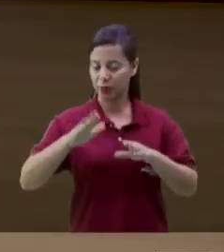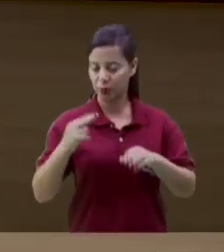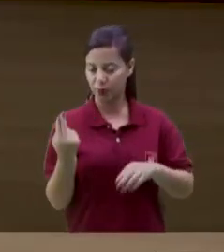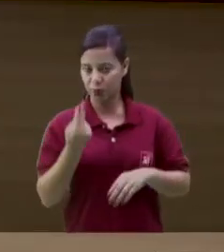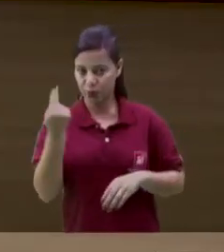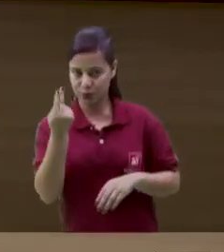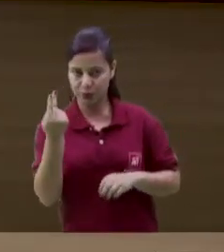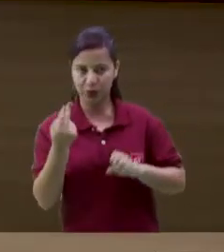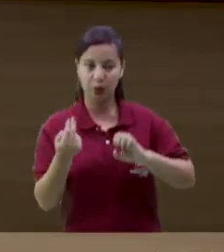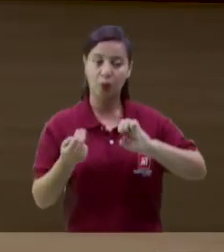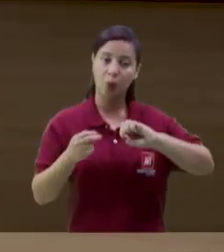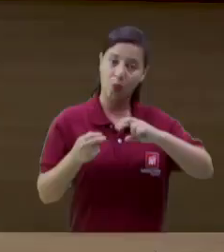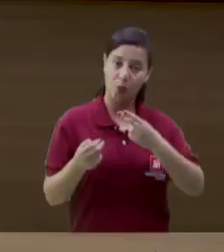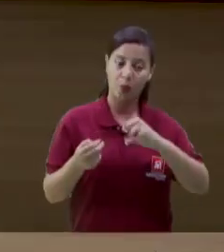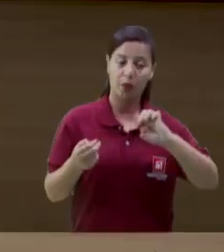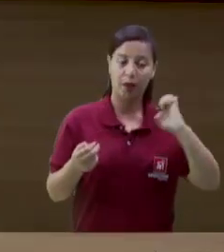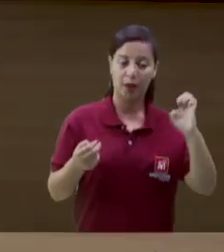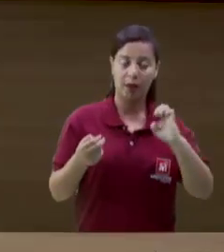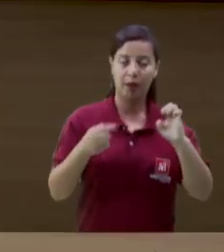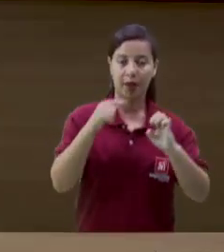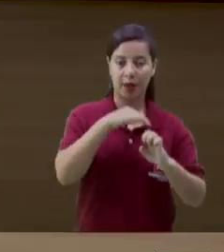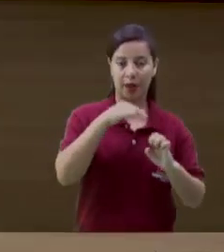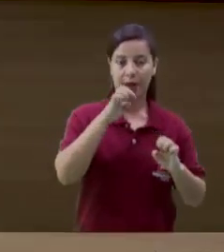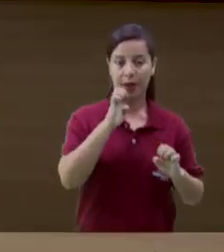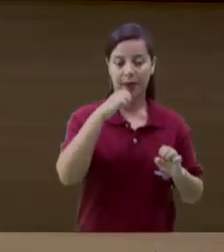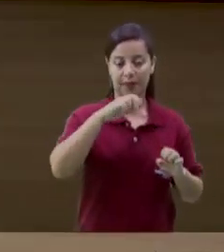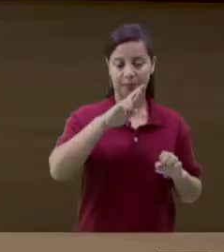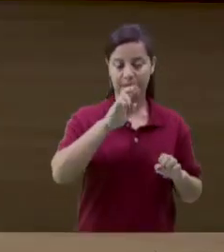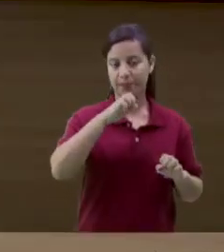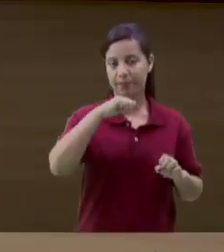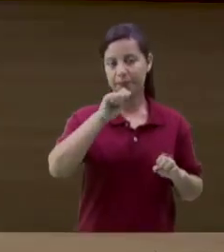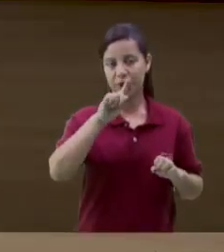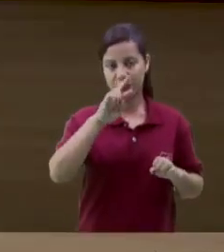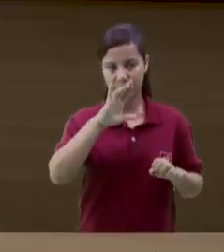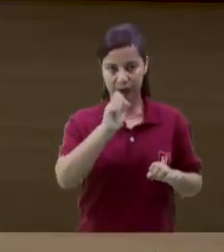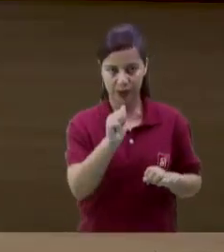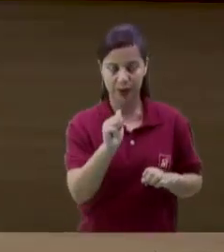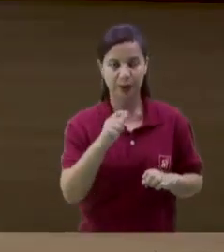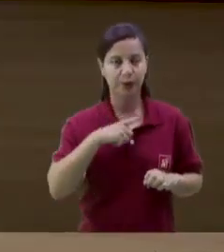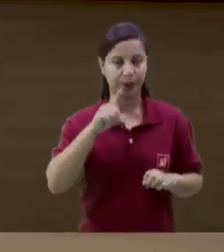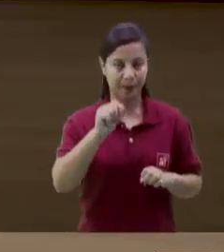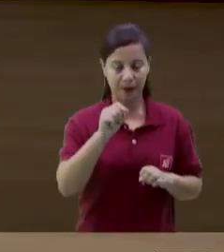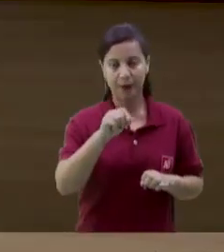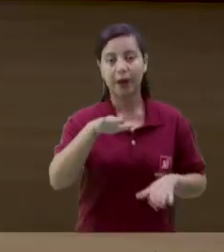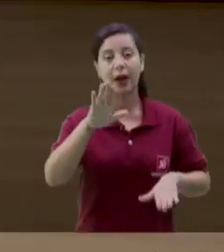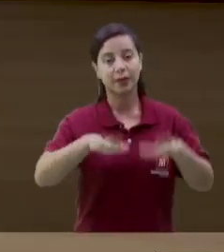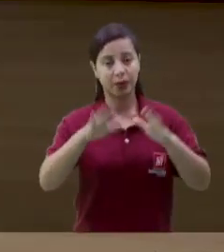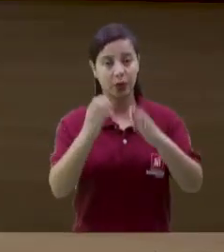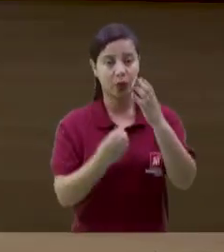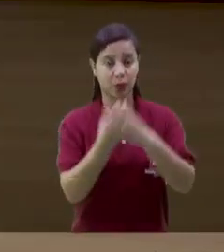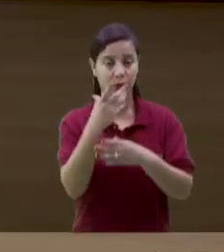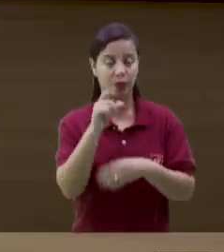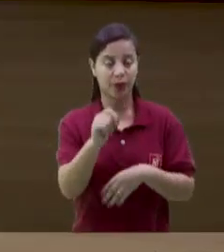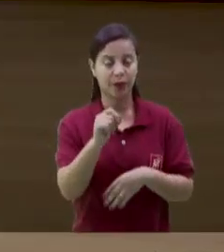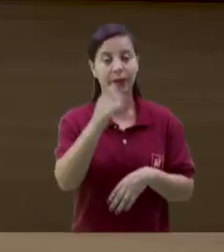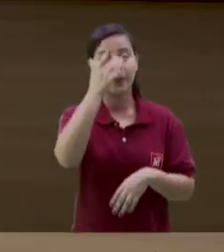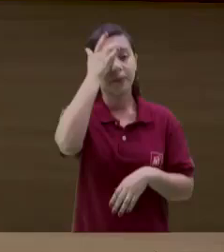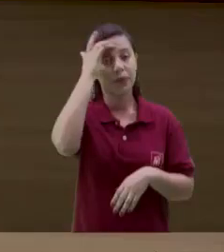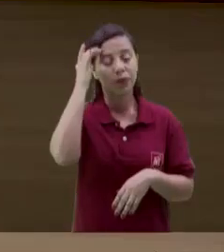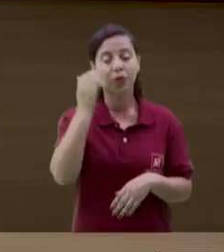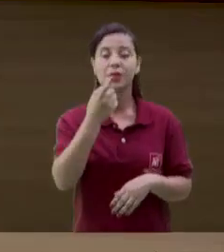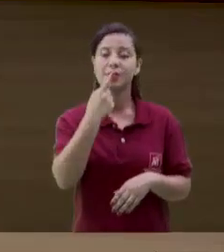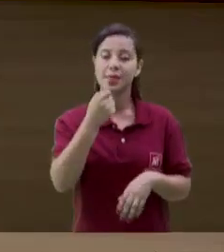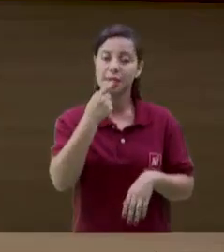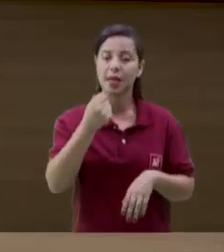emergências traumáticas é a questão da hemorragia. Mas a hemorragia pode ocorrer de três formas. Pode ser